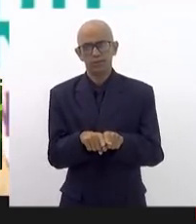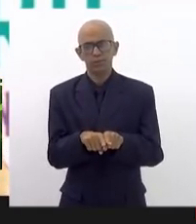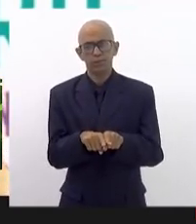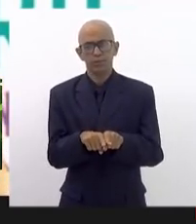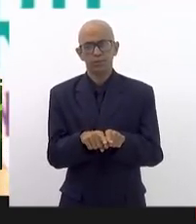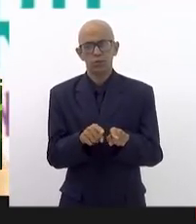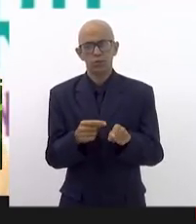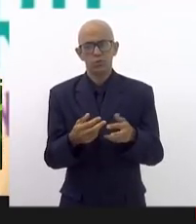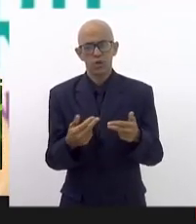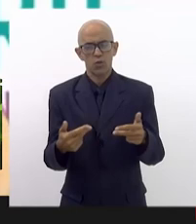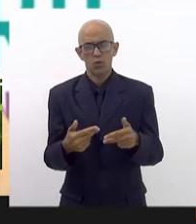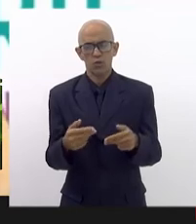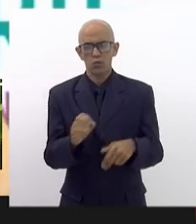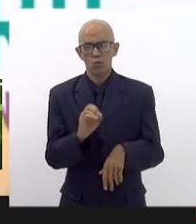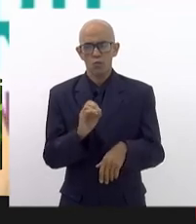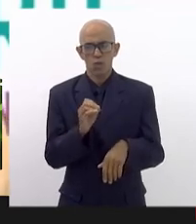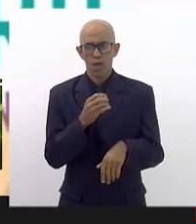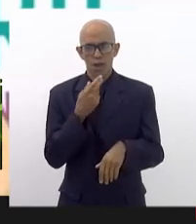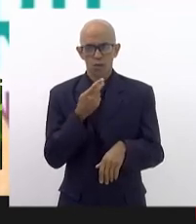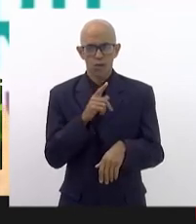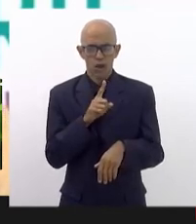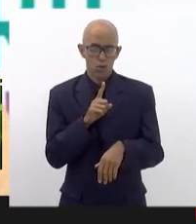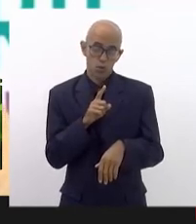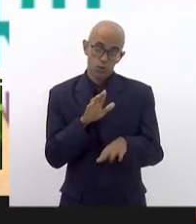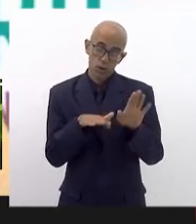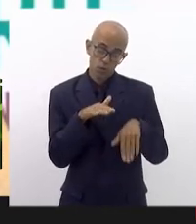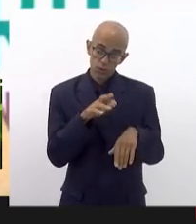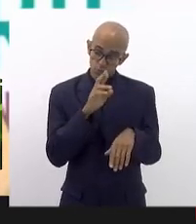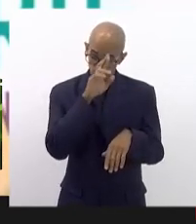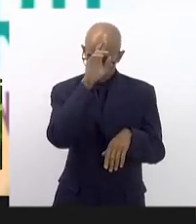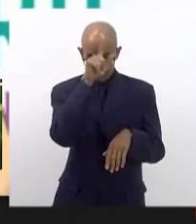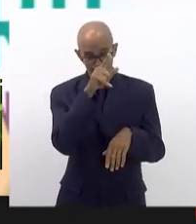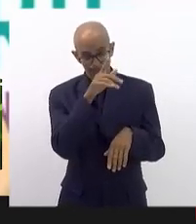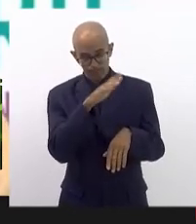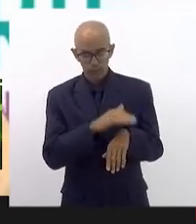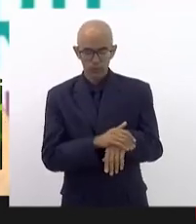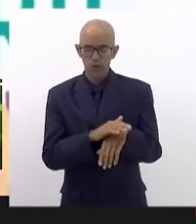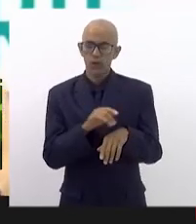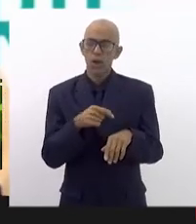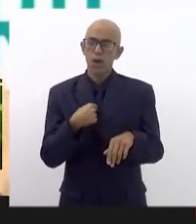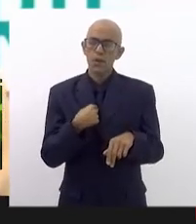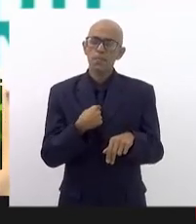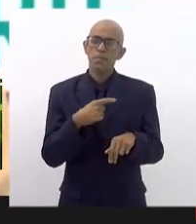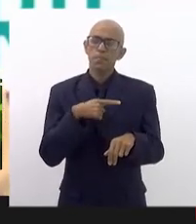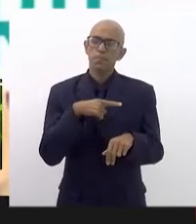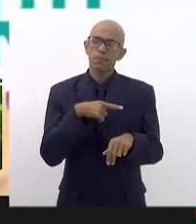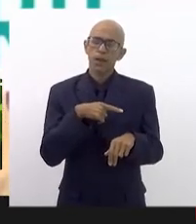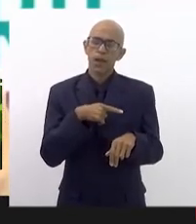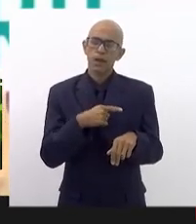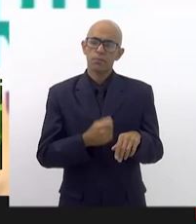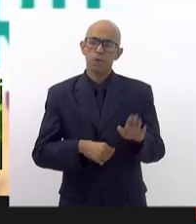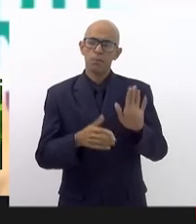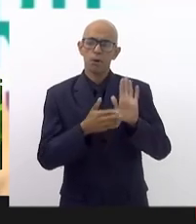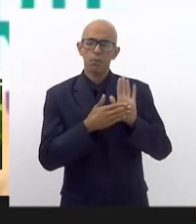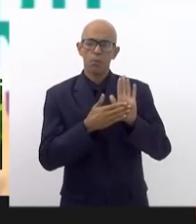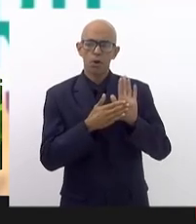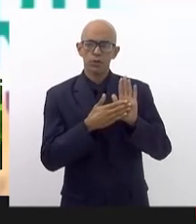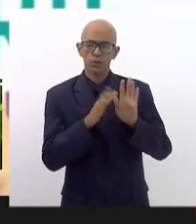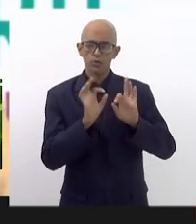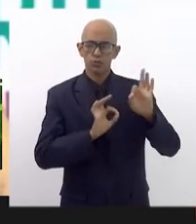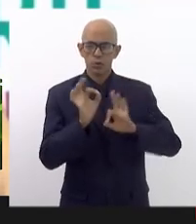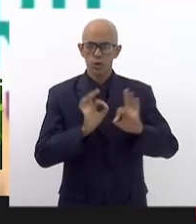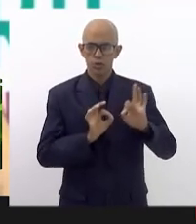mim me parece importante, pode ser que eu esteja enganada, que é a seguinte: é previsto que seja um projeto que gere